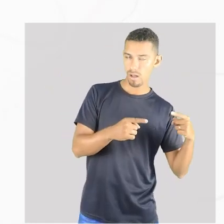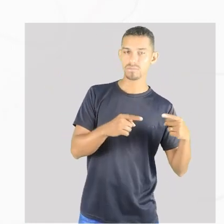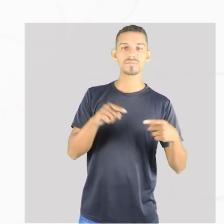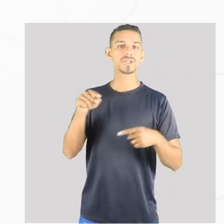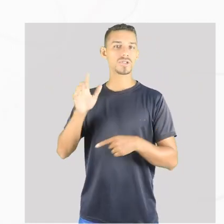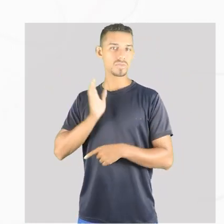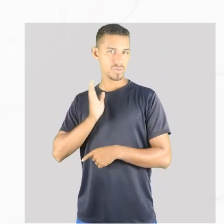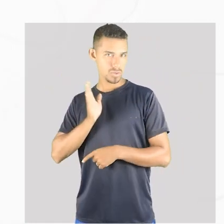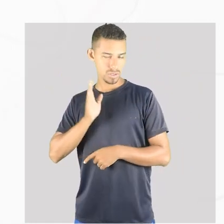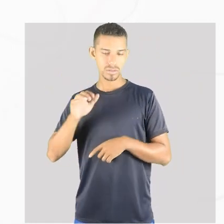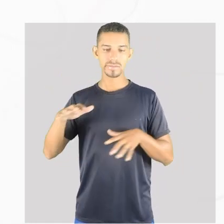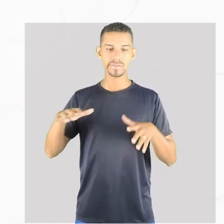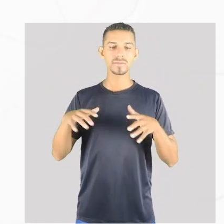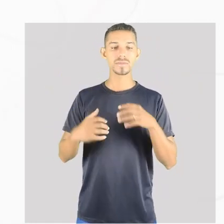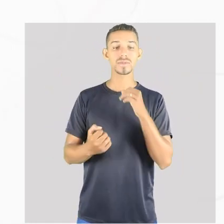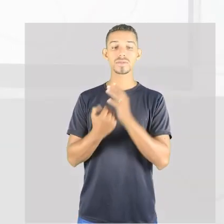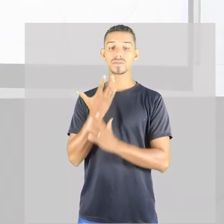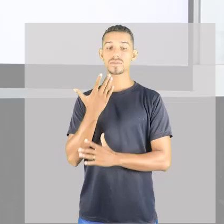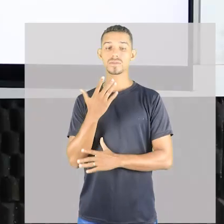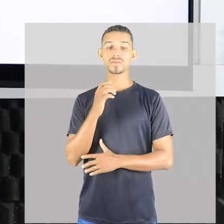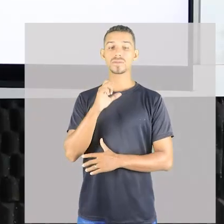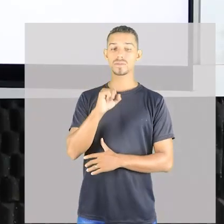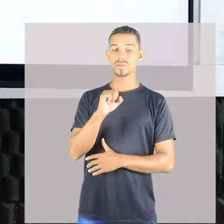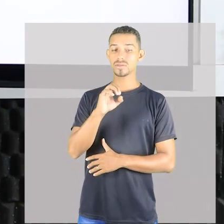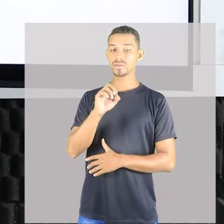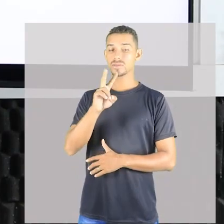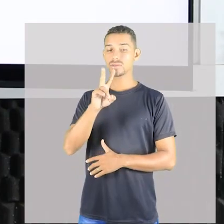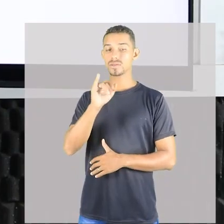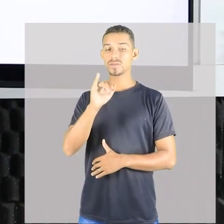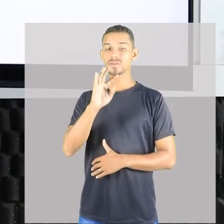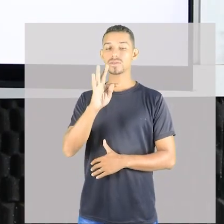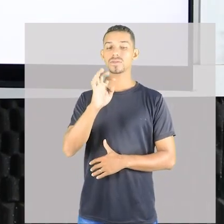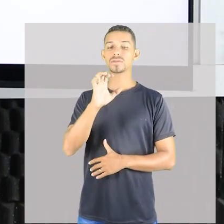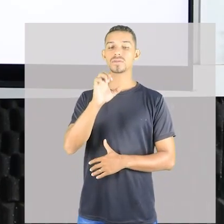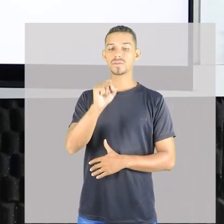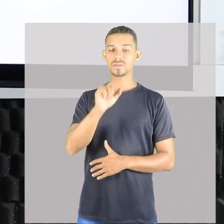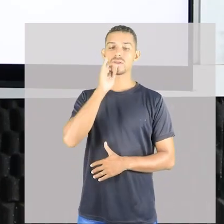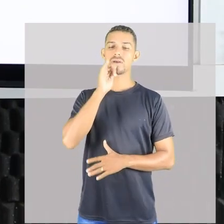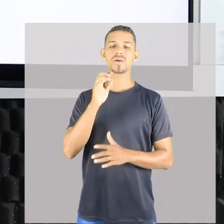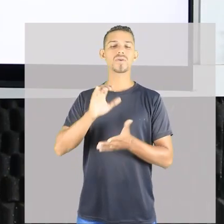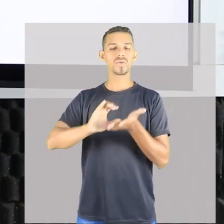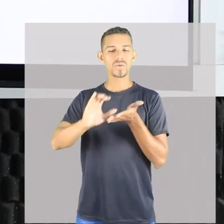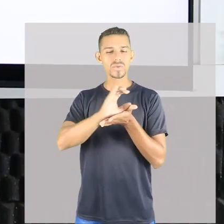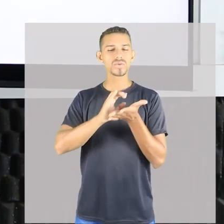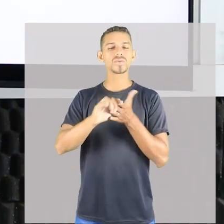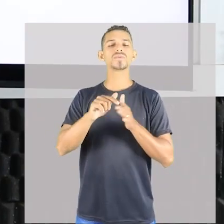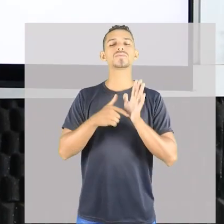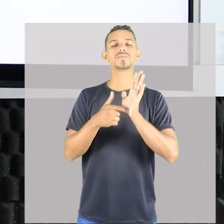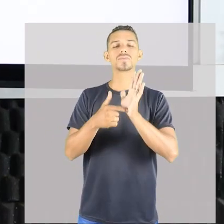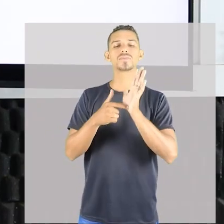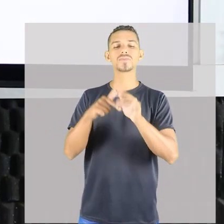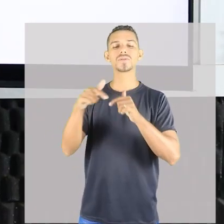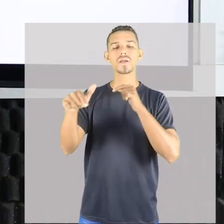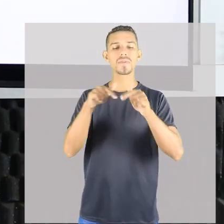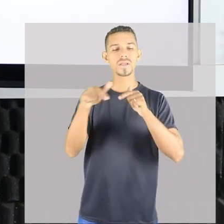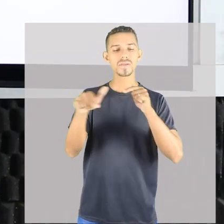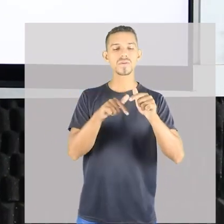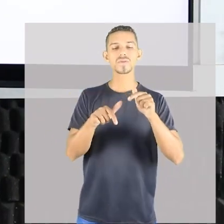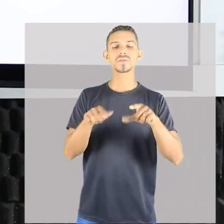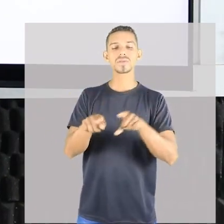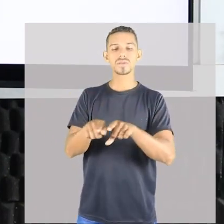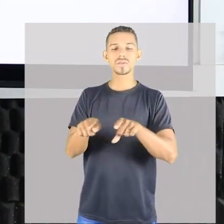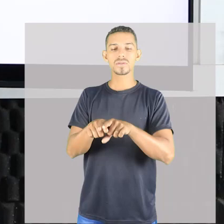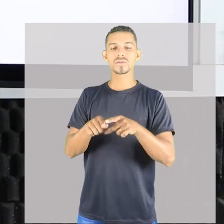aí vai surgir os sovietes, que são os conselhos populares formados por representantes dos trabalhadores, dos camponeses e dos soldados. Essa